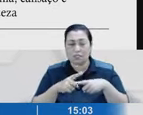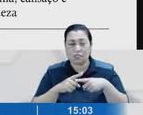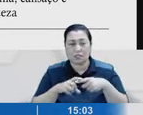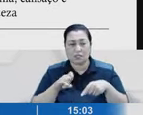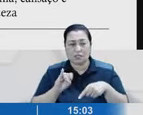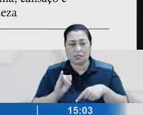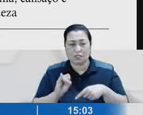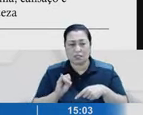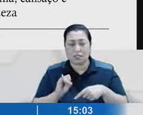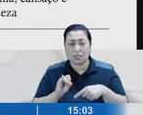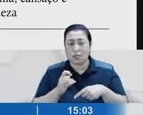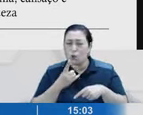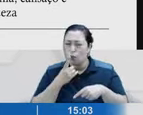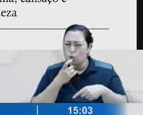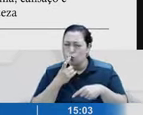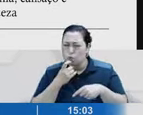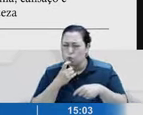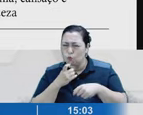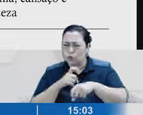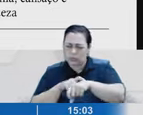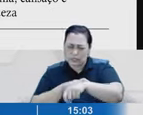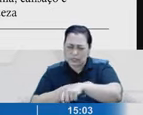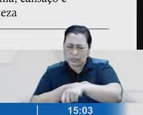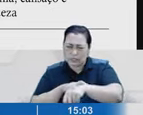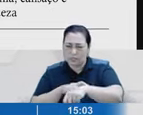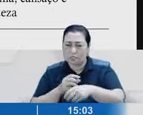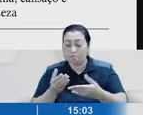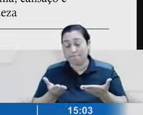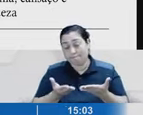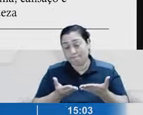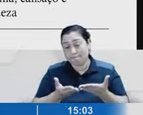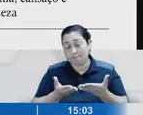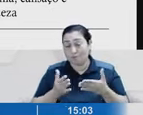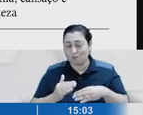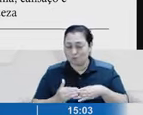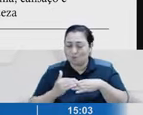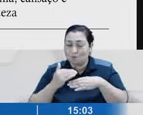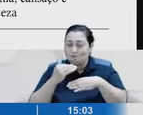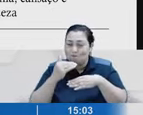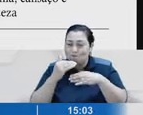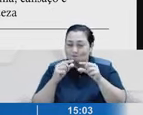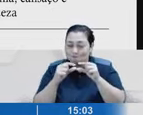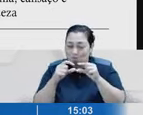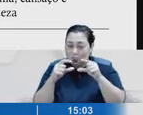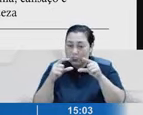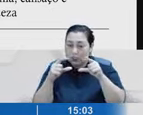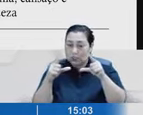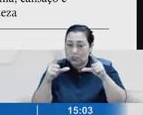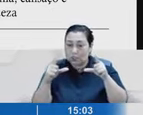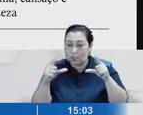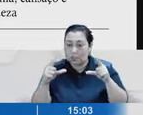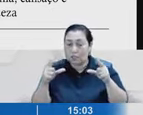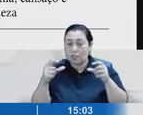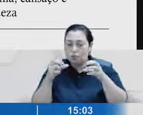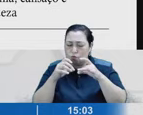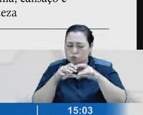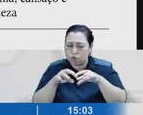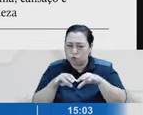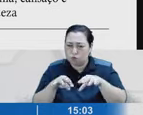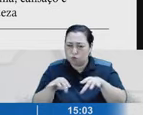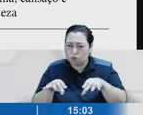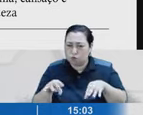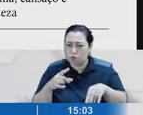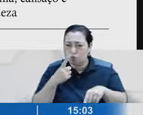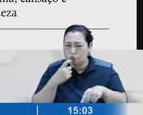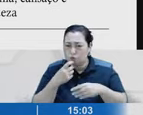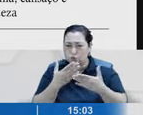o sangramento vivo, não é mais uma coisinha pequena. Ele já cresceu o suficiente para sangrar o suficiente e se